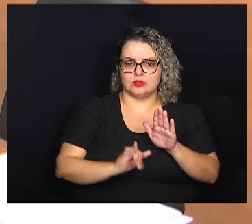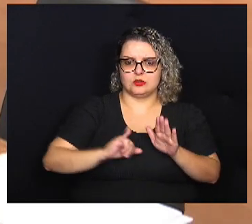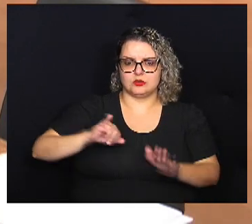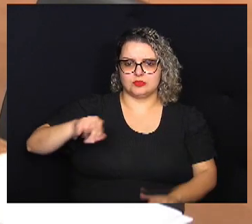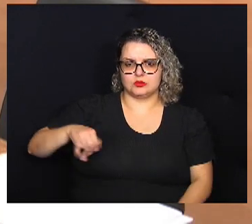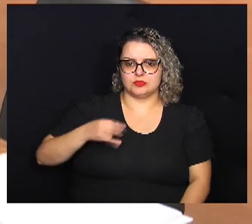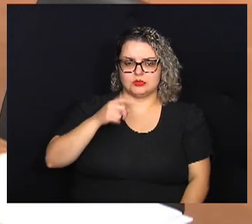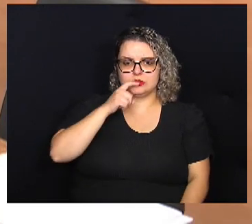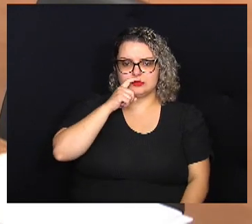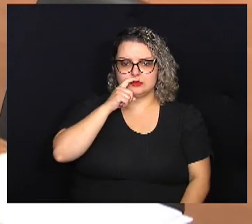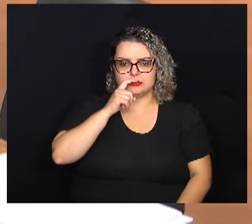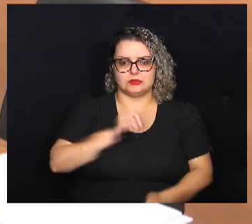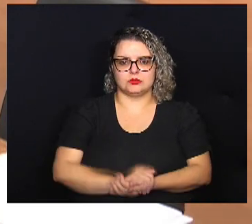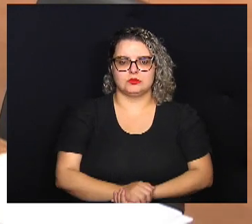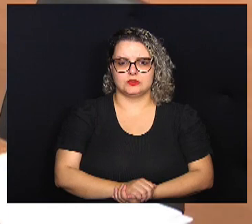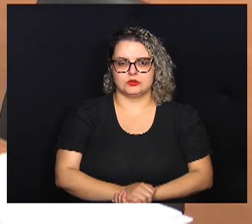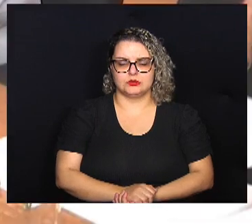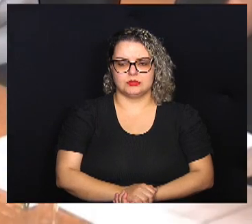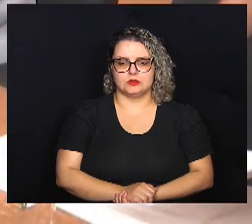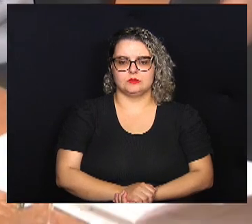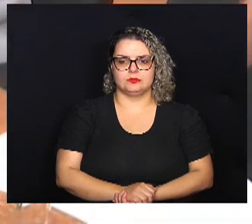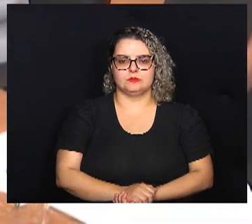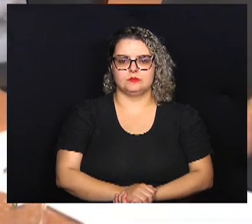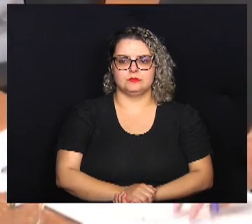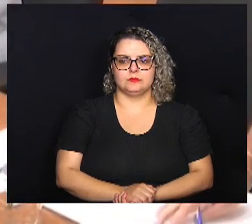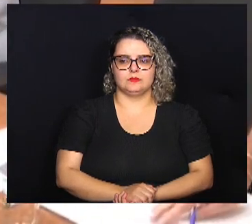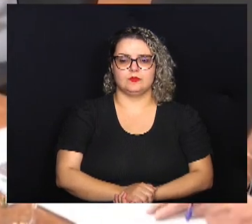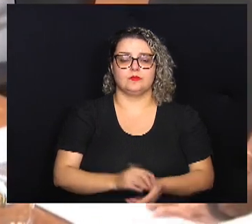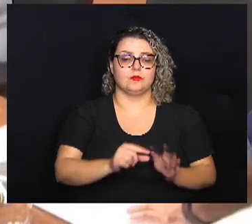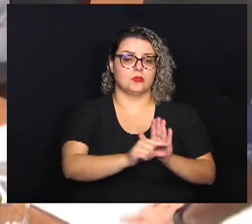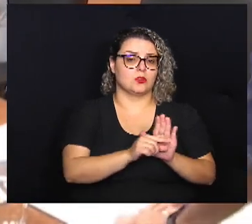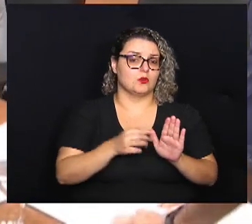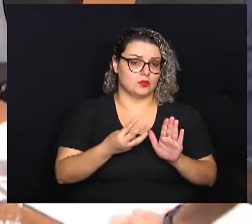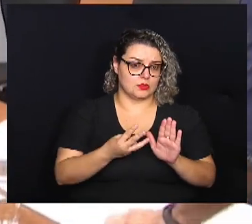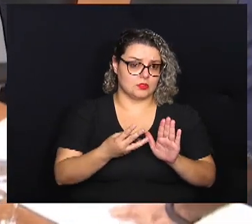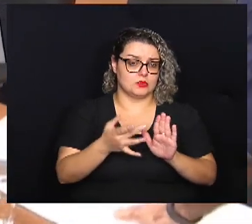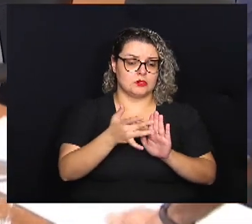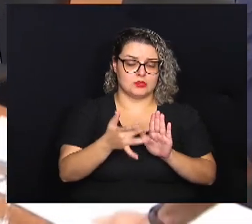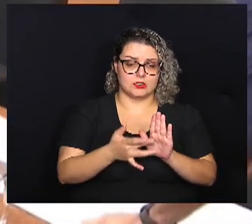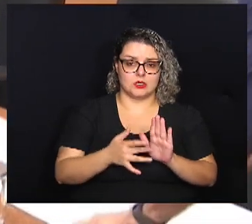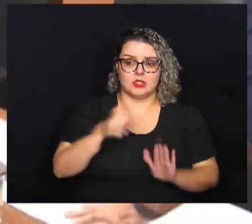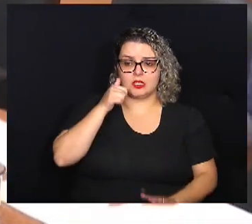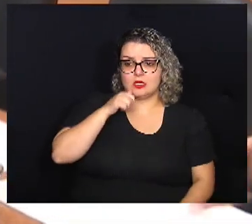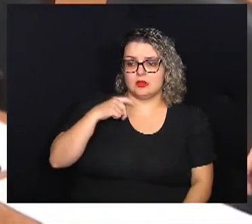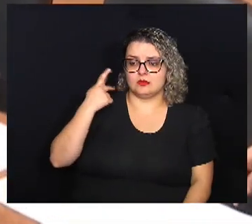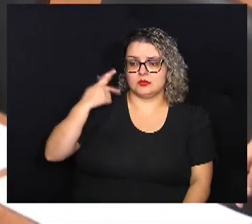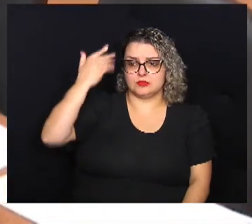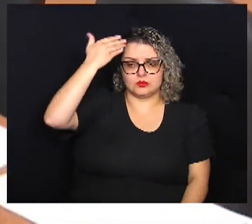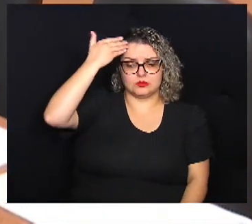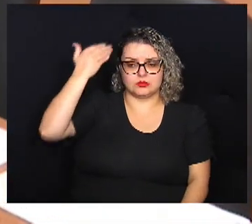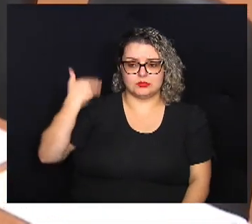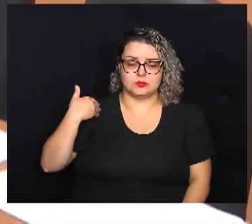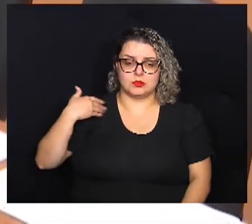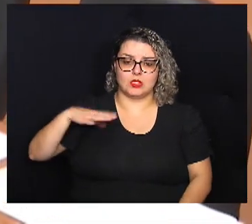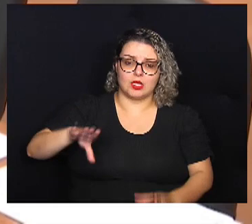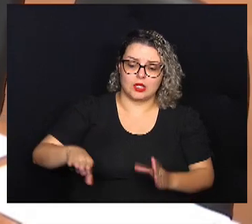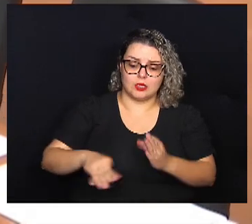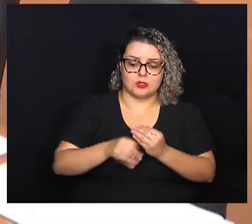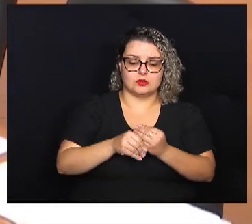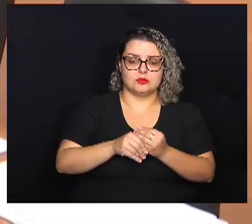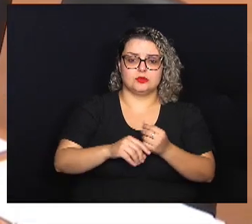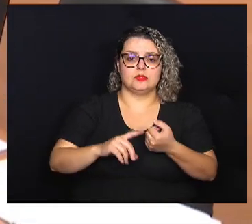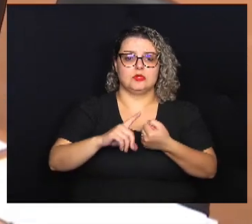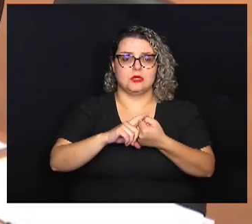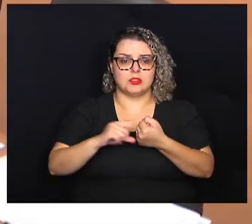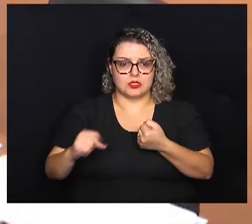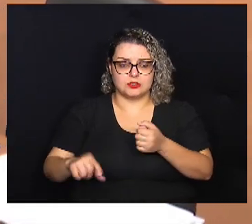vereador Jorge Schneider. O item 3 da pauta, a vereadora Débora Palermo acrescenta artigo a